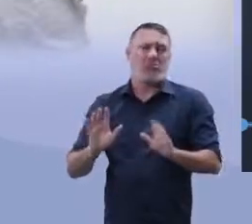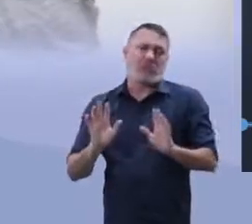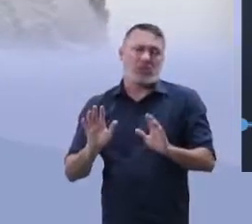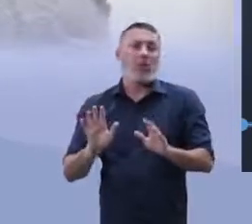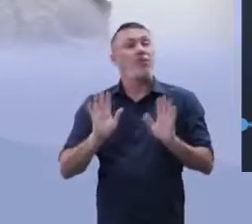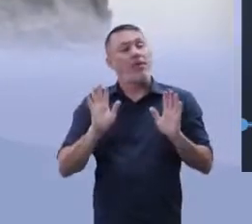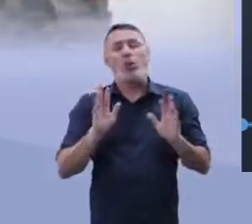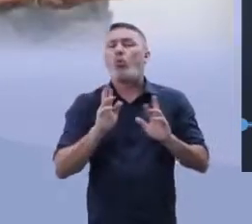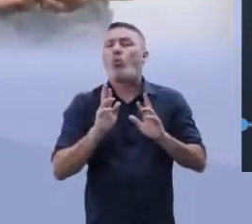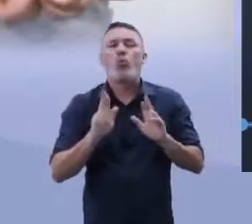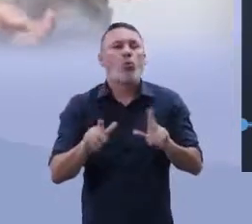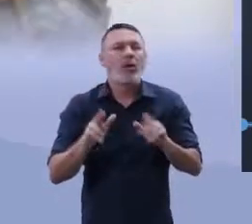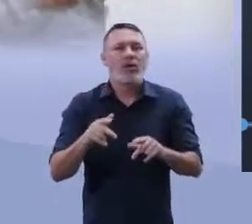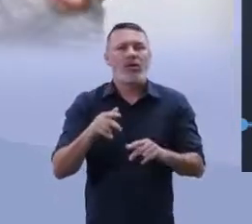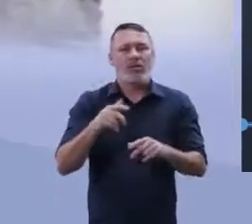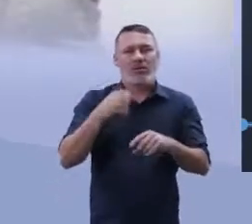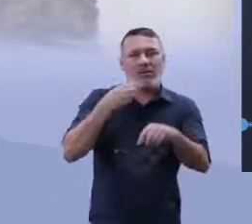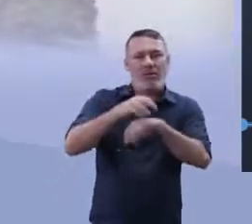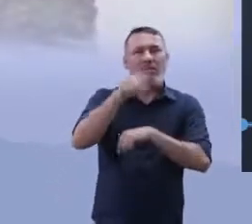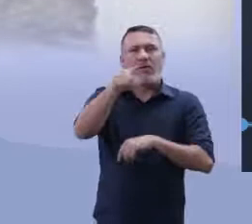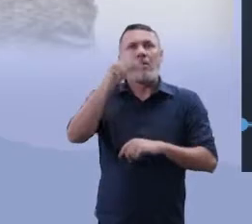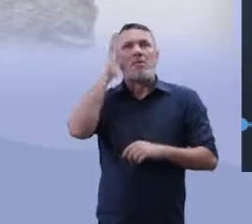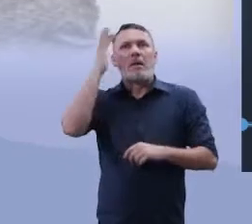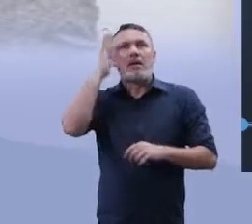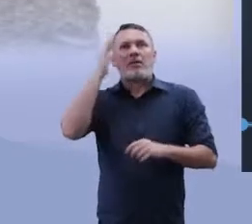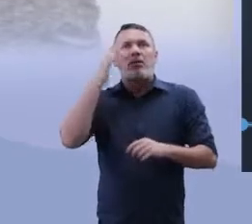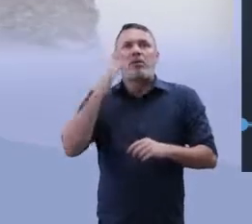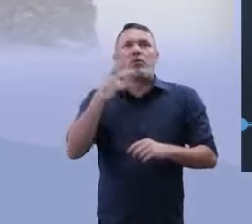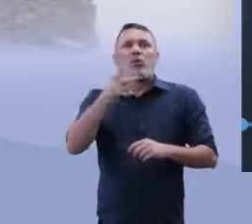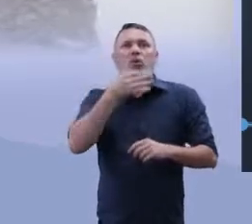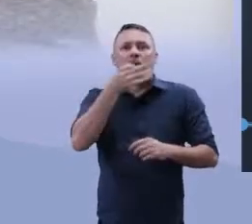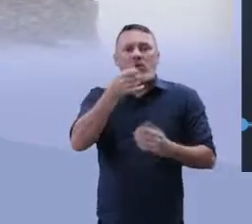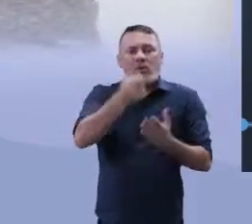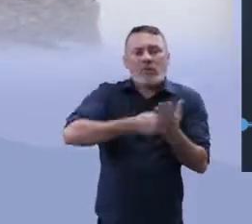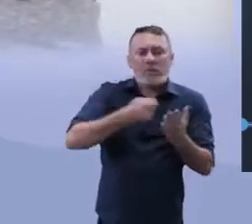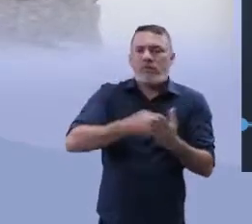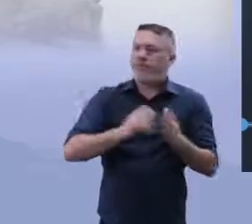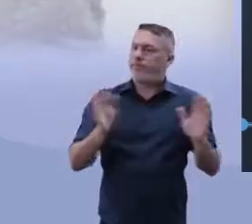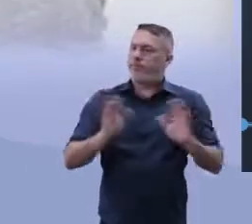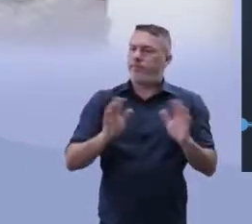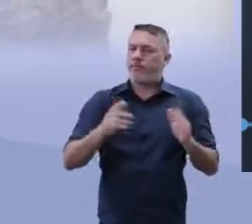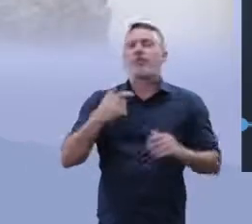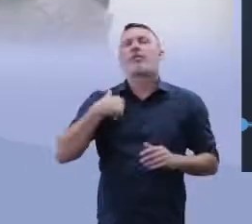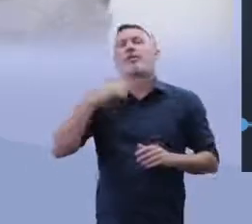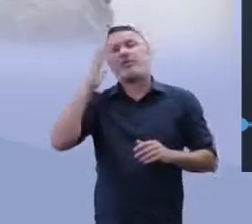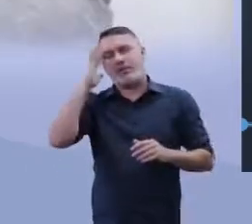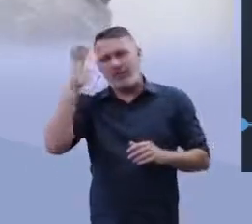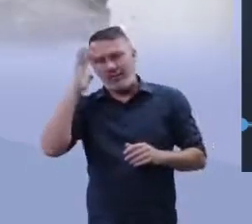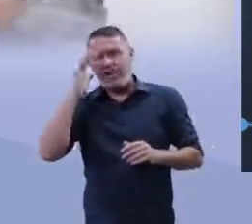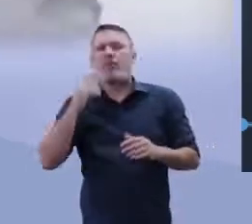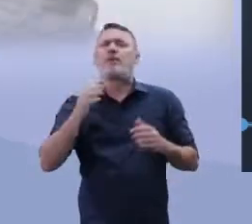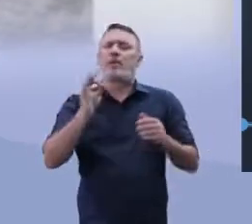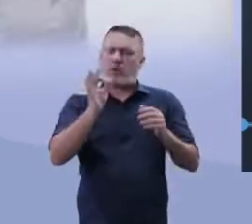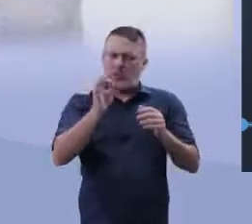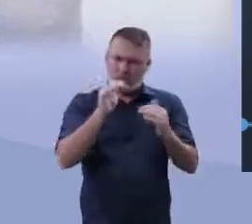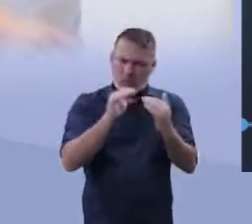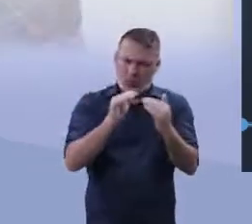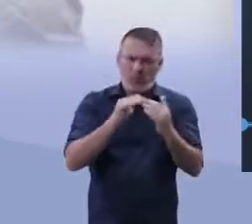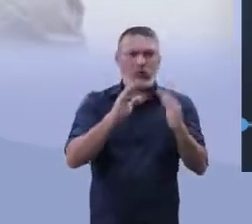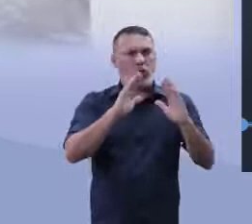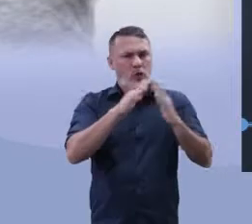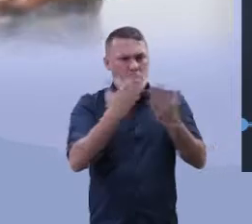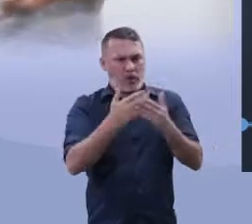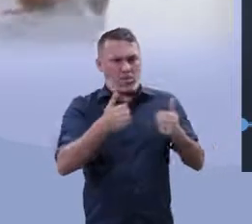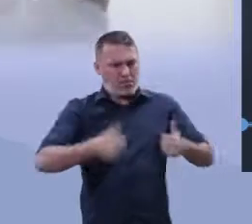só, não é isso. Não é isso que você precisa pensar na sua redação. Eu sei, meu aluno, que nós temos que melhorar as